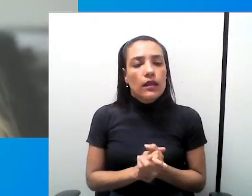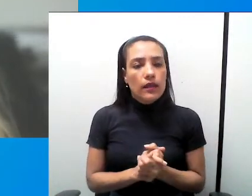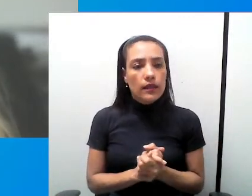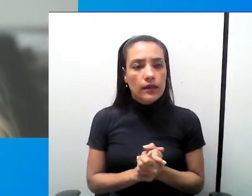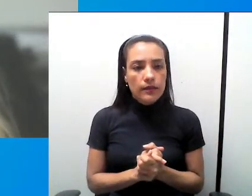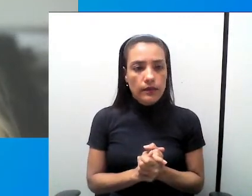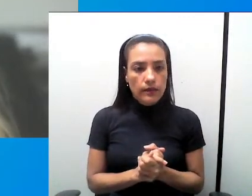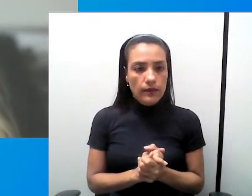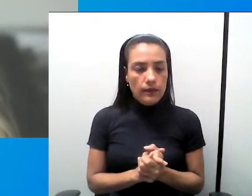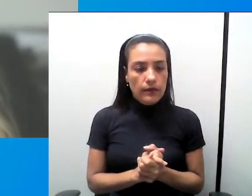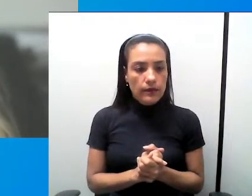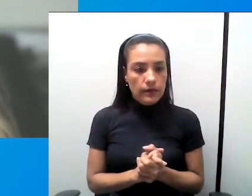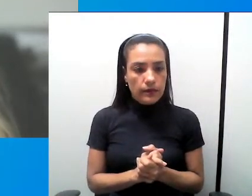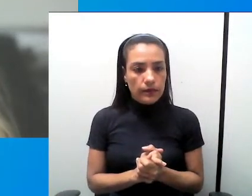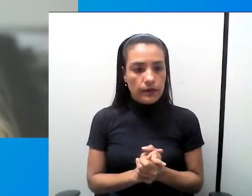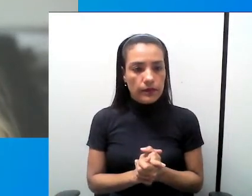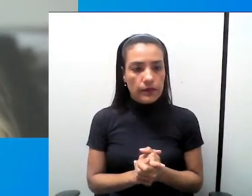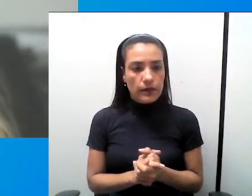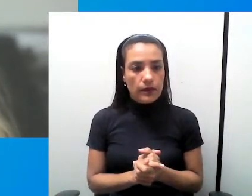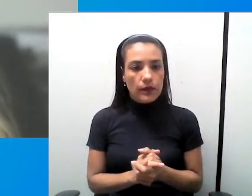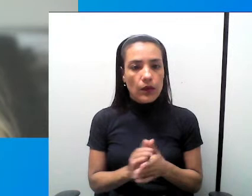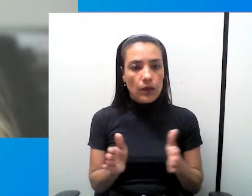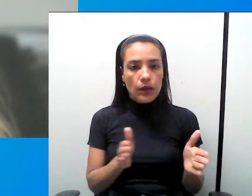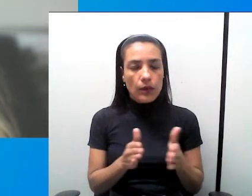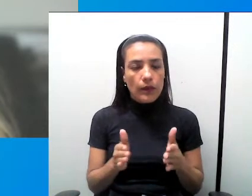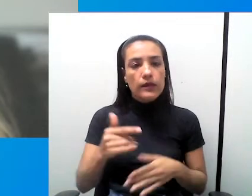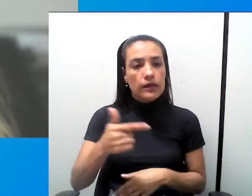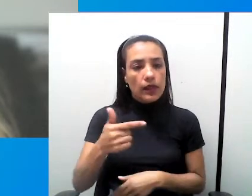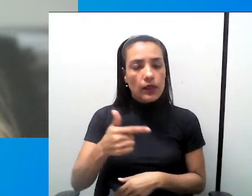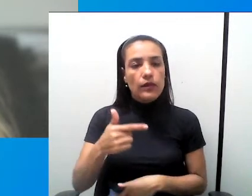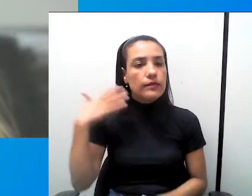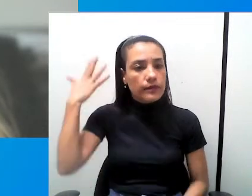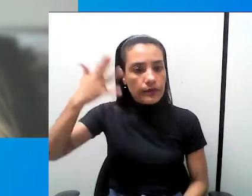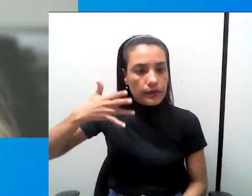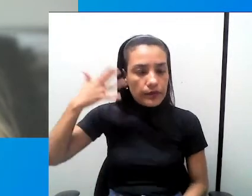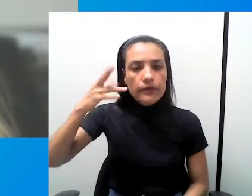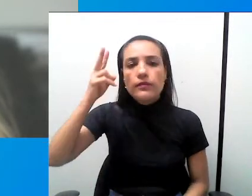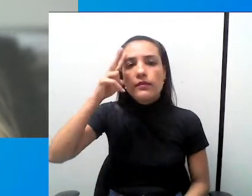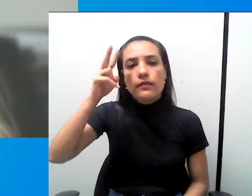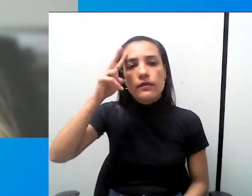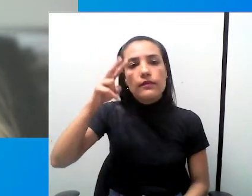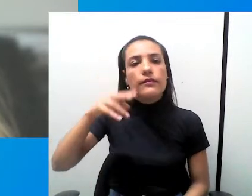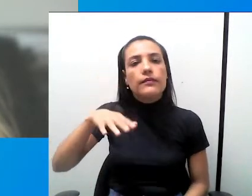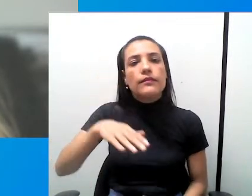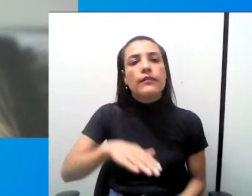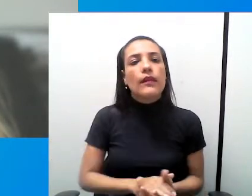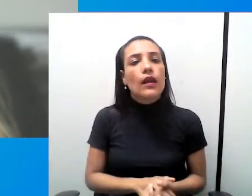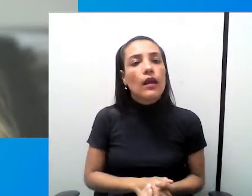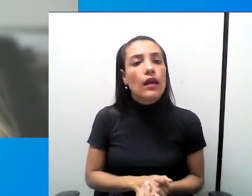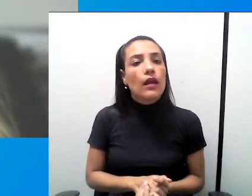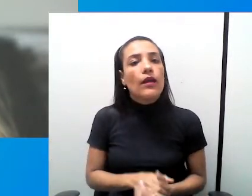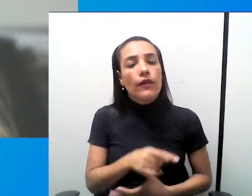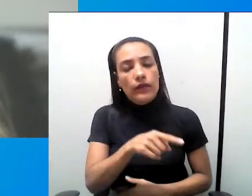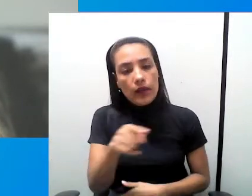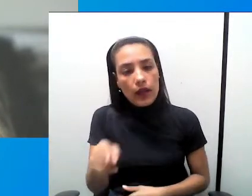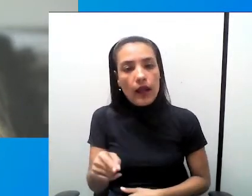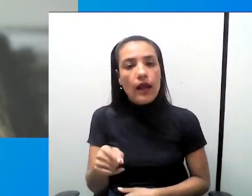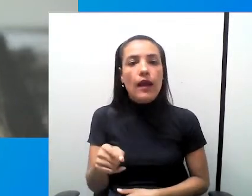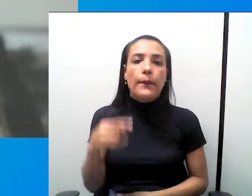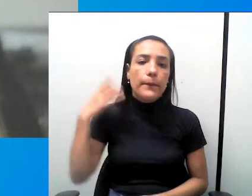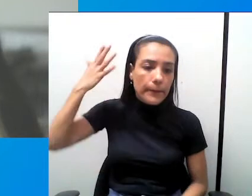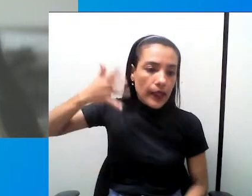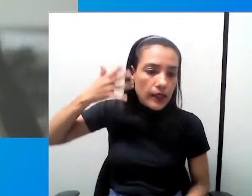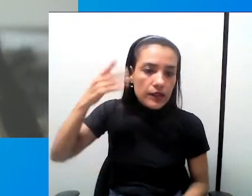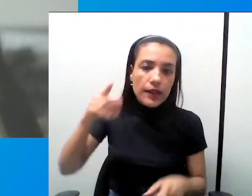das palestras. Lembrando a todos que não esqueçam, tanto os palestrantes quanto os participantes,